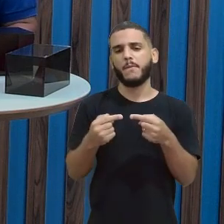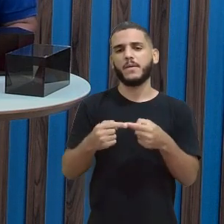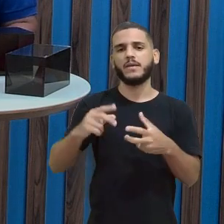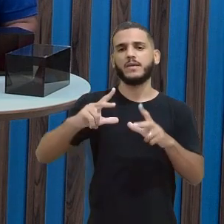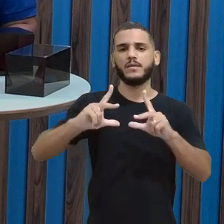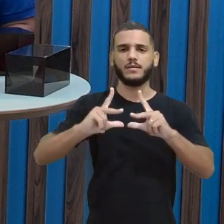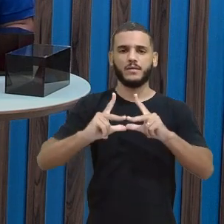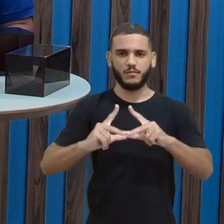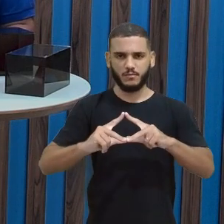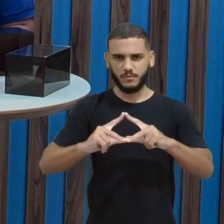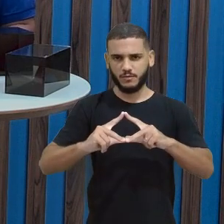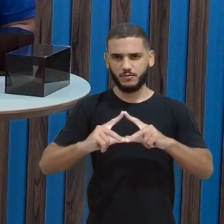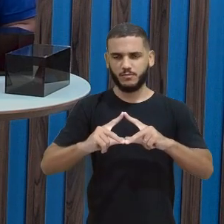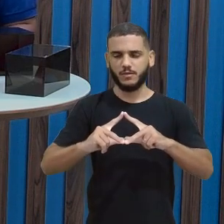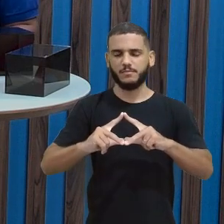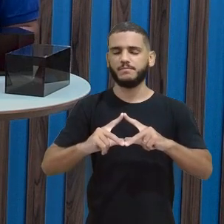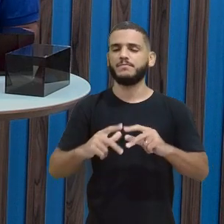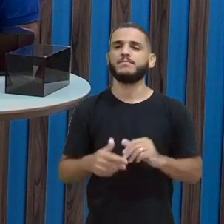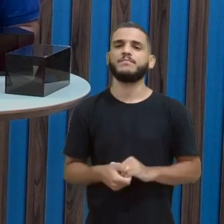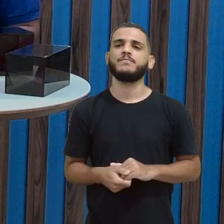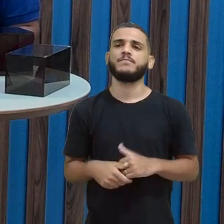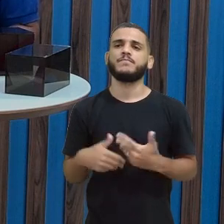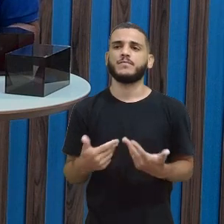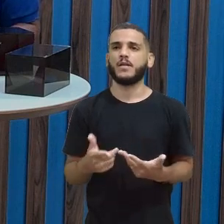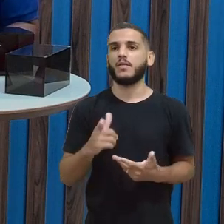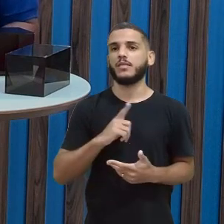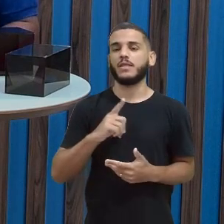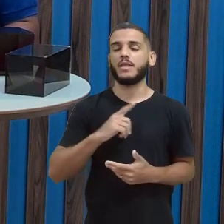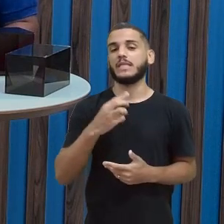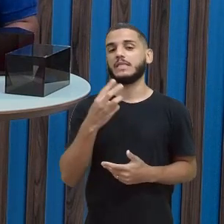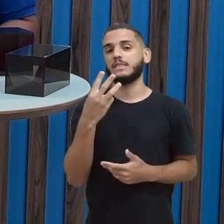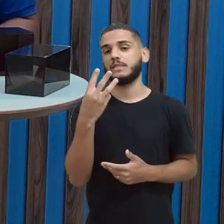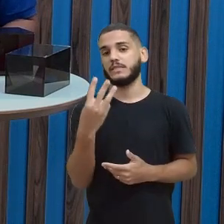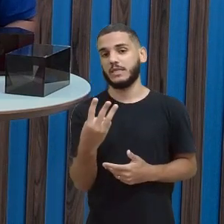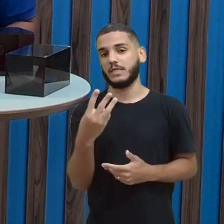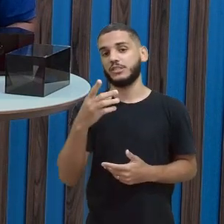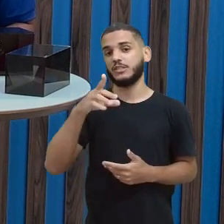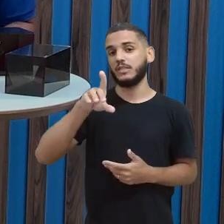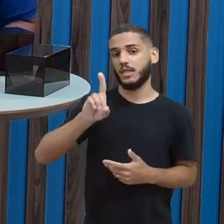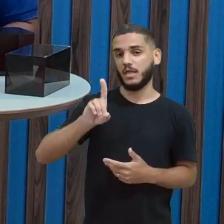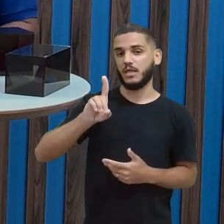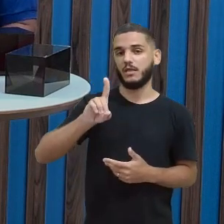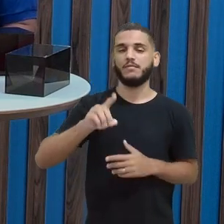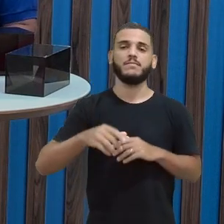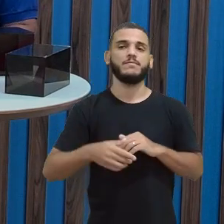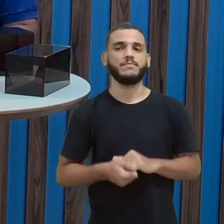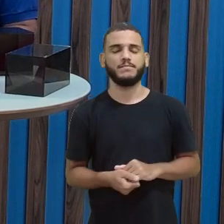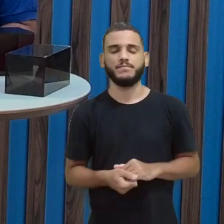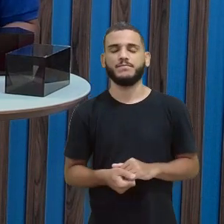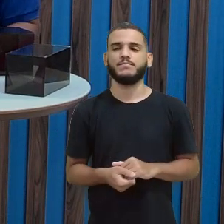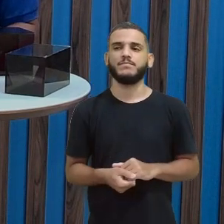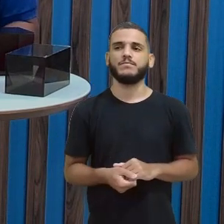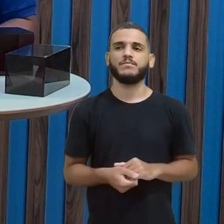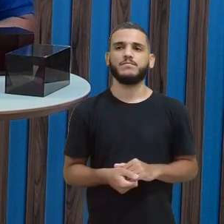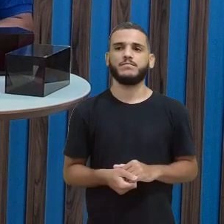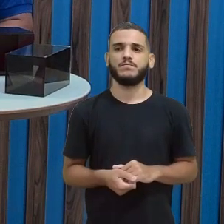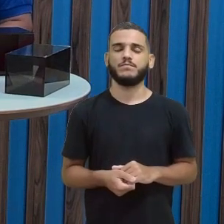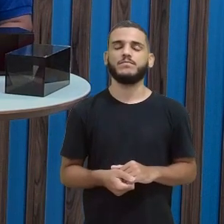uma figura espacial, né? Ou seja, ela tem 3 dimensões, né? Tem 3 medidas, ela